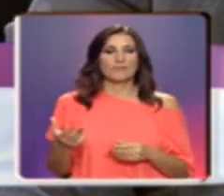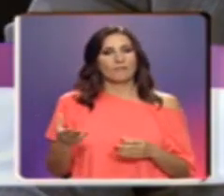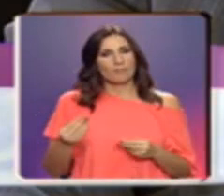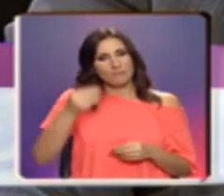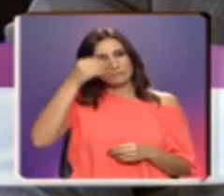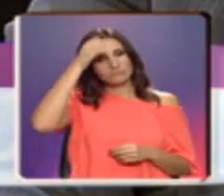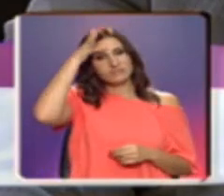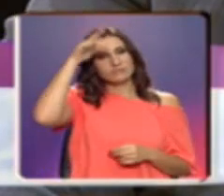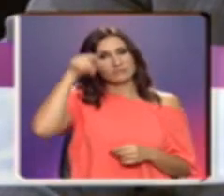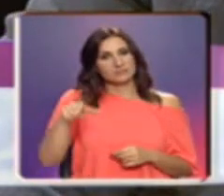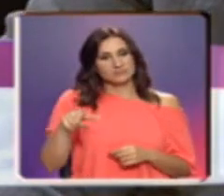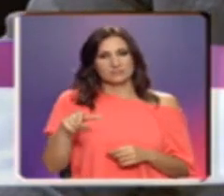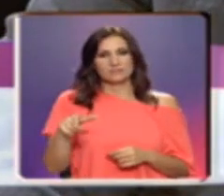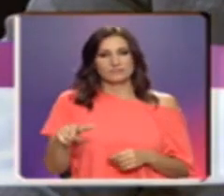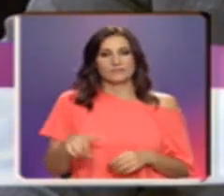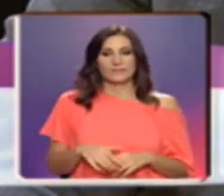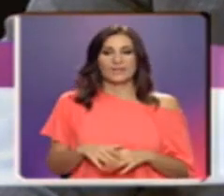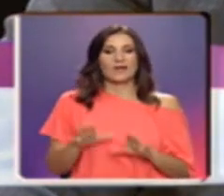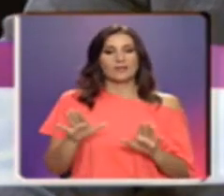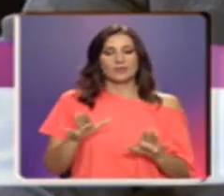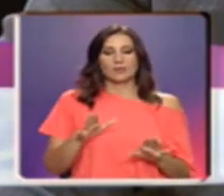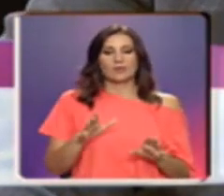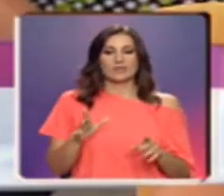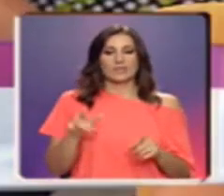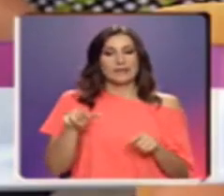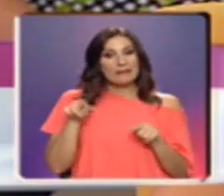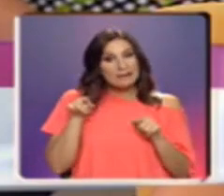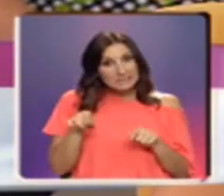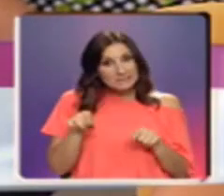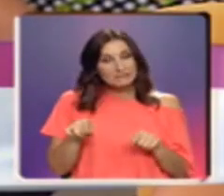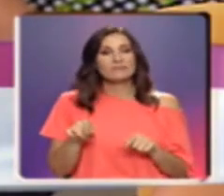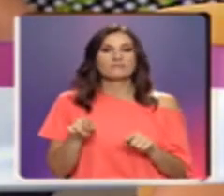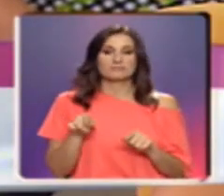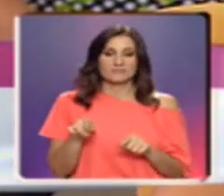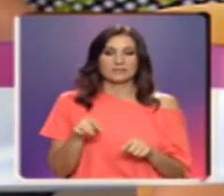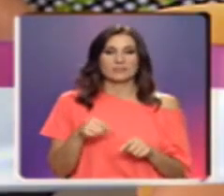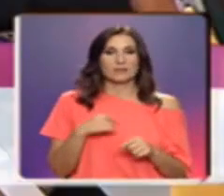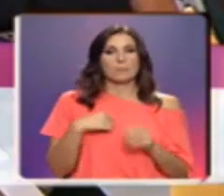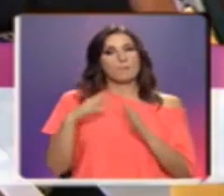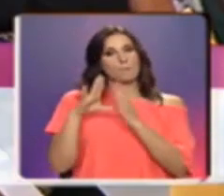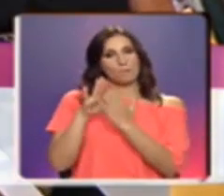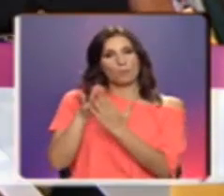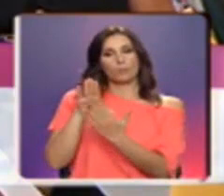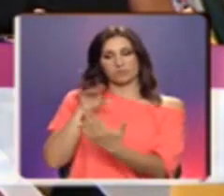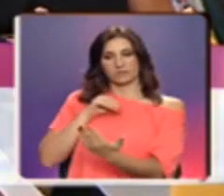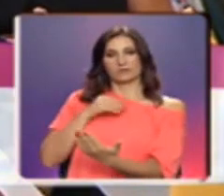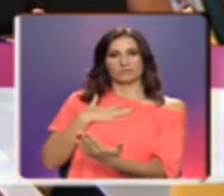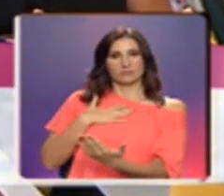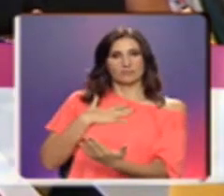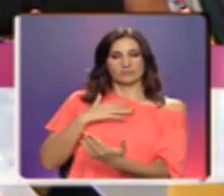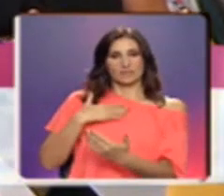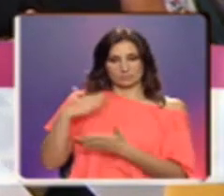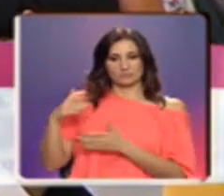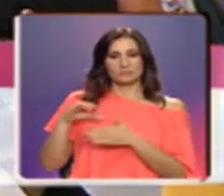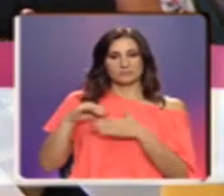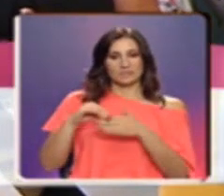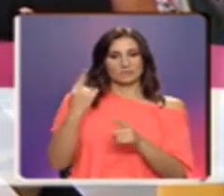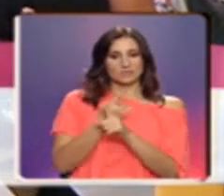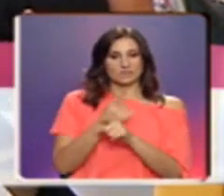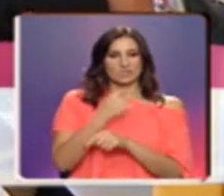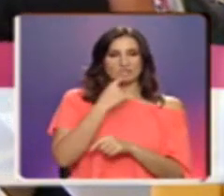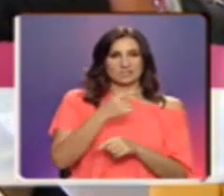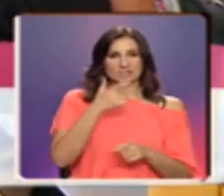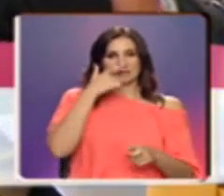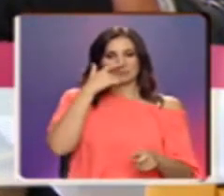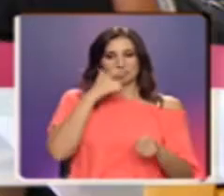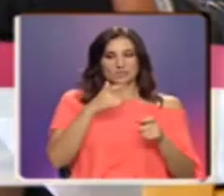foi muito inteligente. Então não gosto e aí eu acredito, e aí é o modelo que eu acredito e é o modelo que segui. Uma das coisas que disse aos